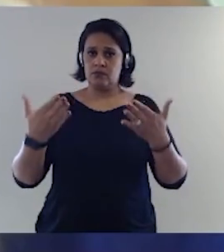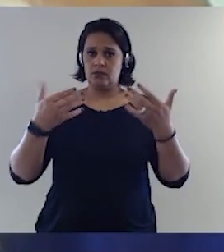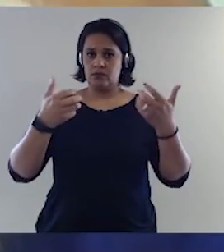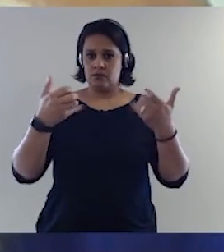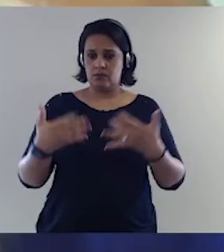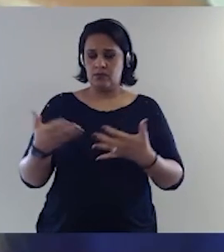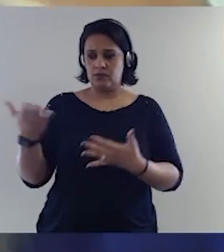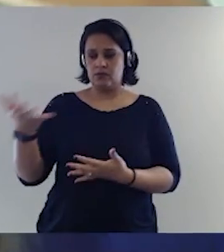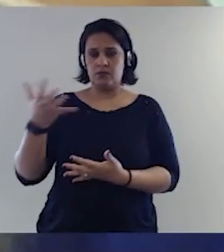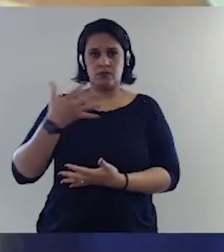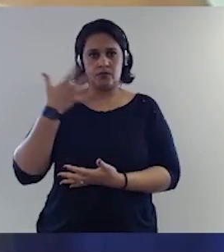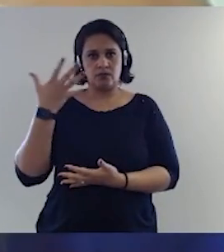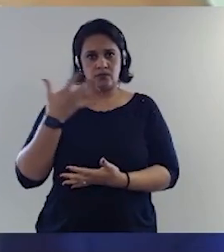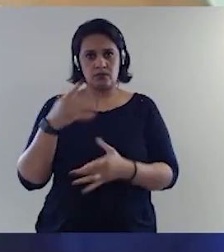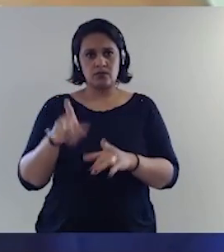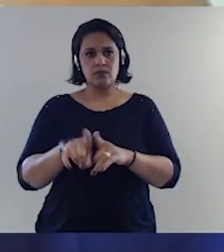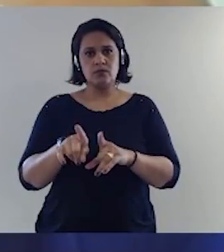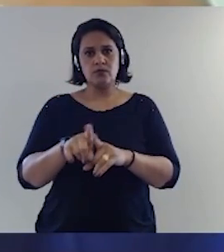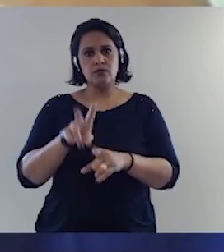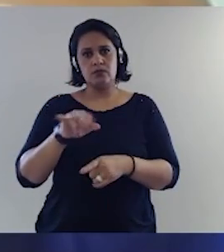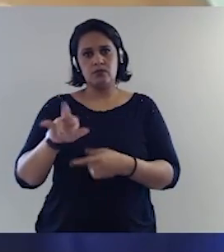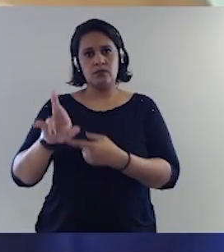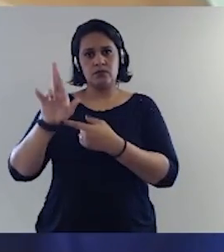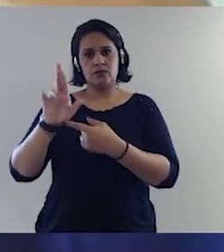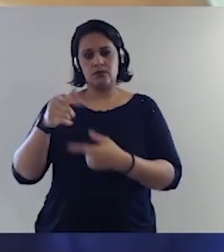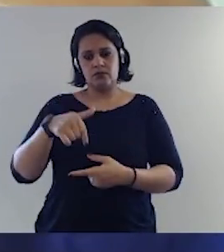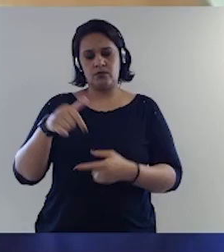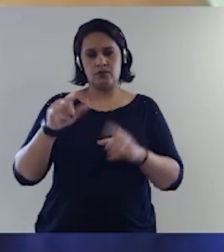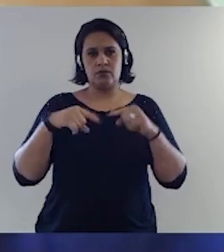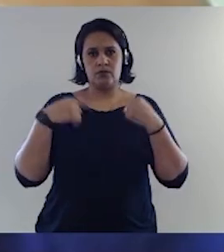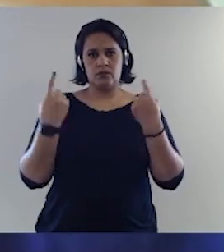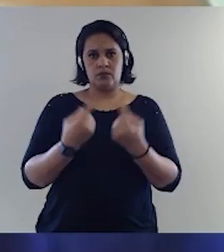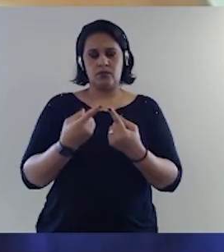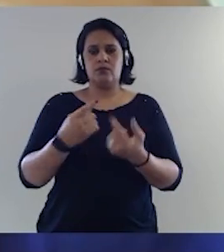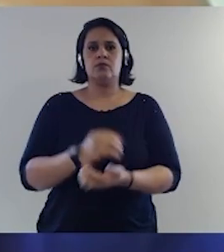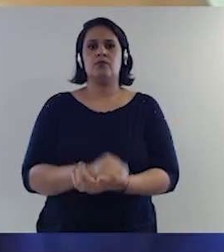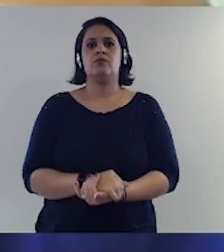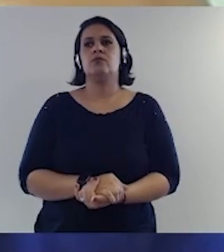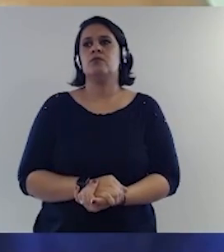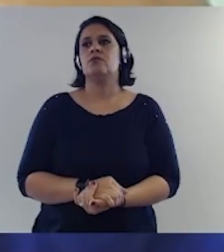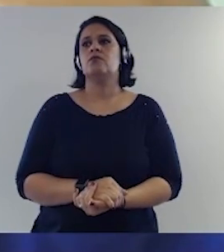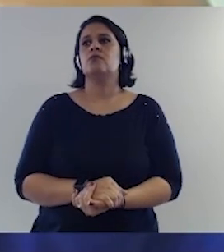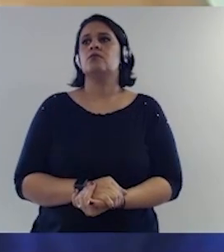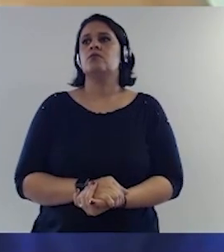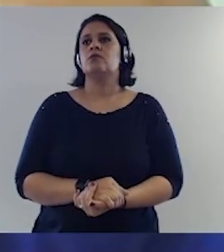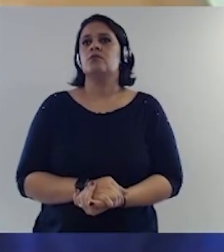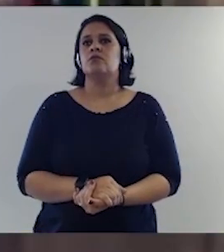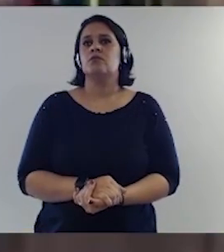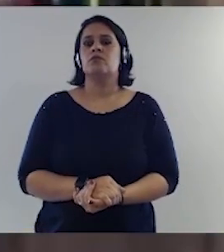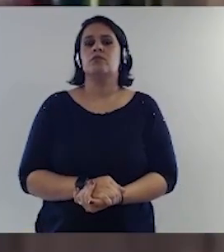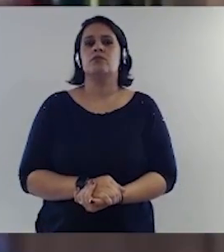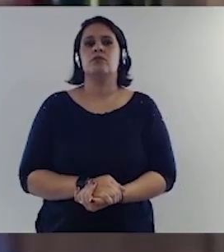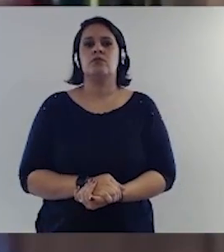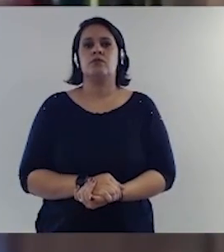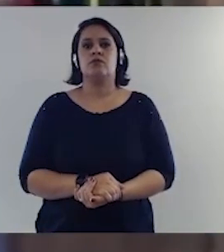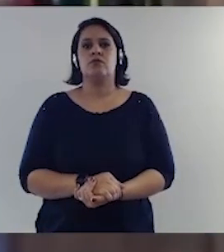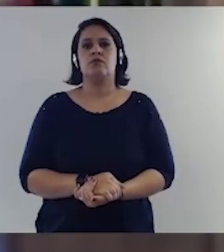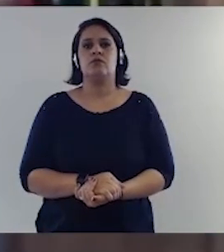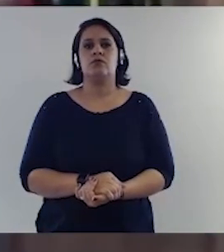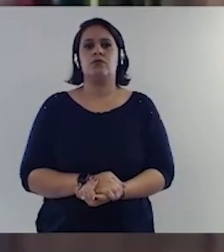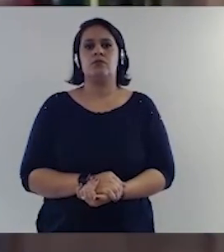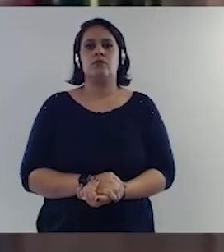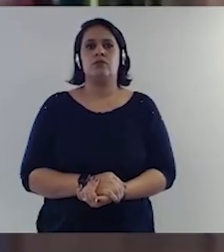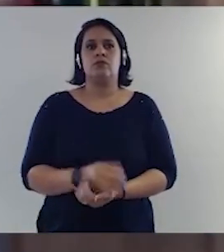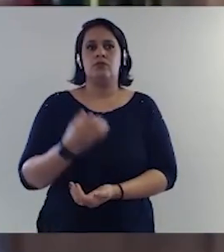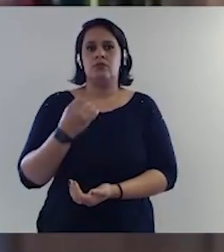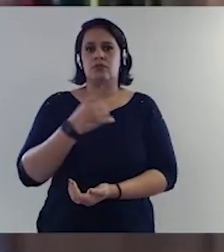do palestrante e presidirá esta conferência magna. Bom dia a todas e a